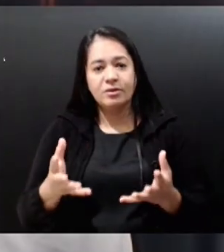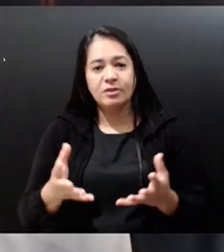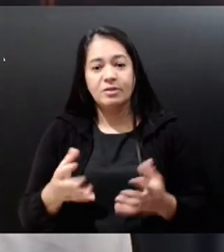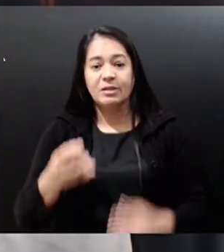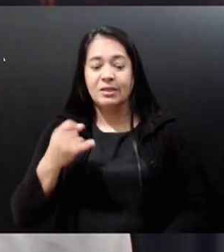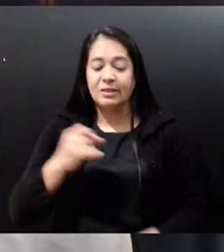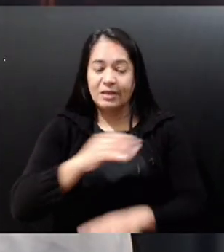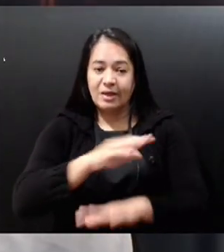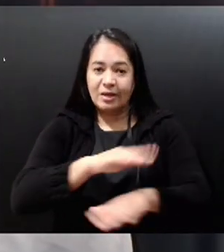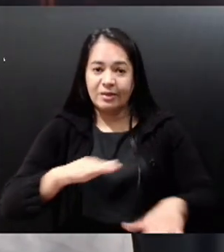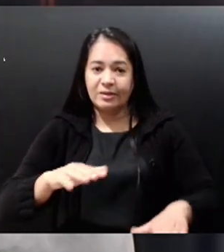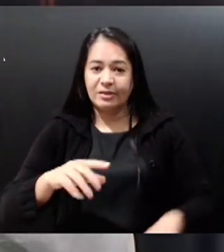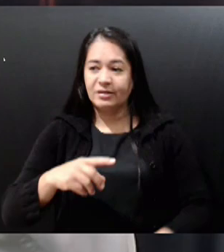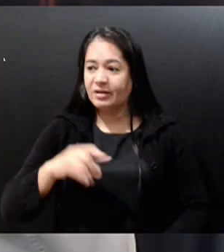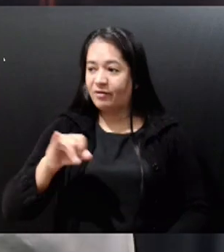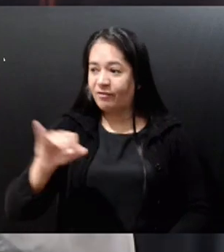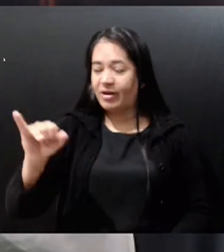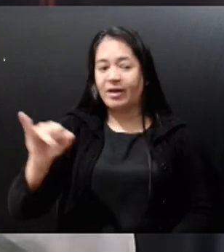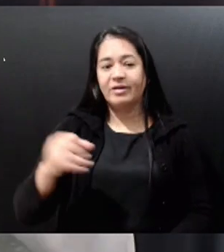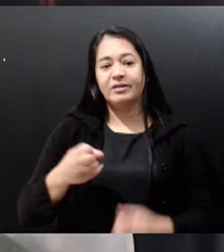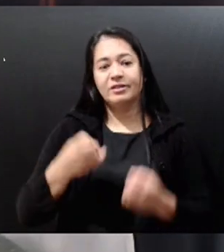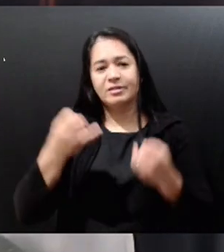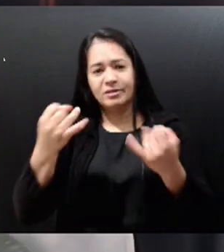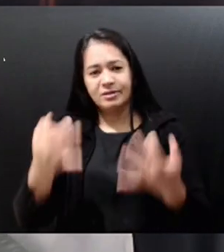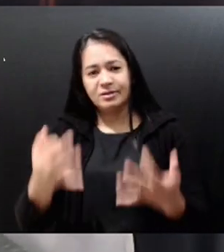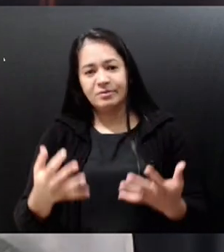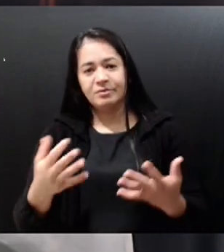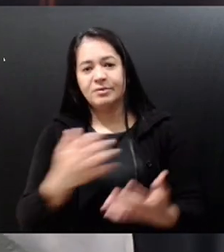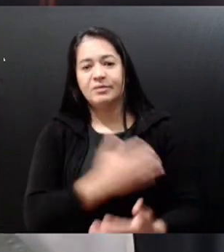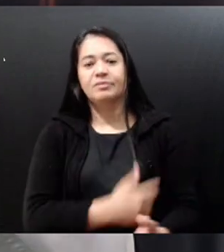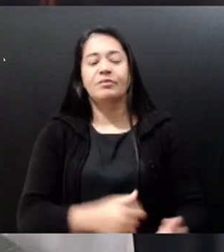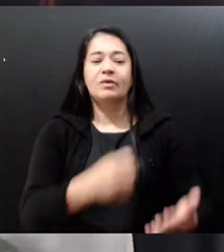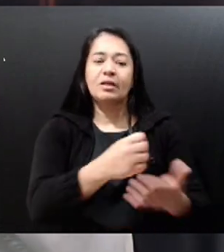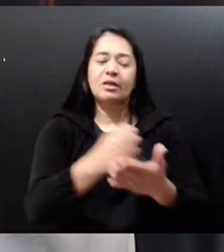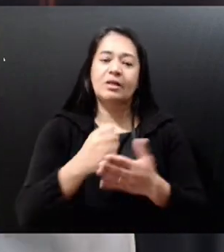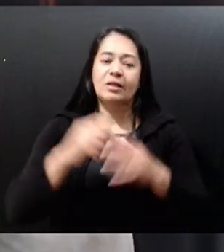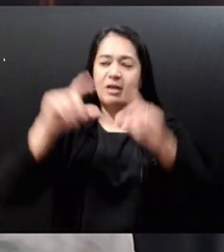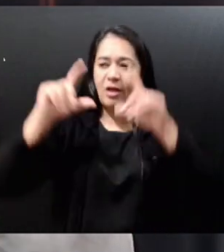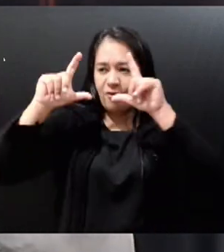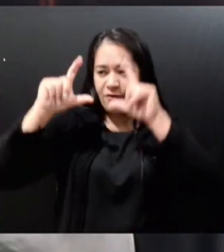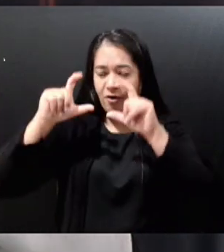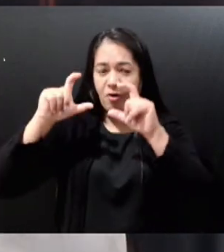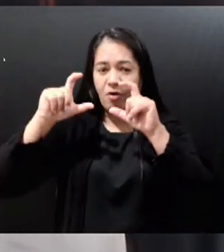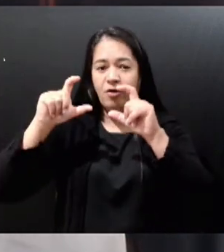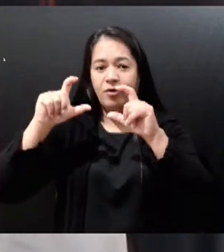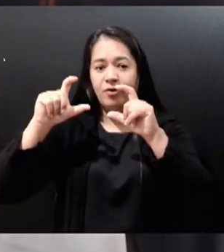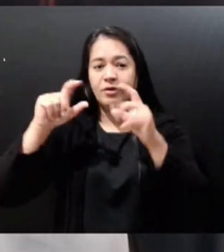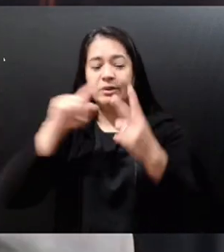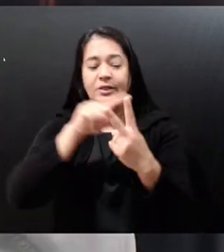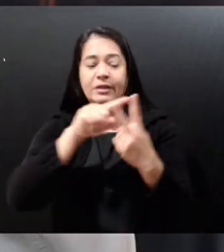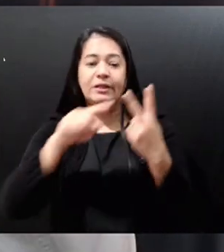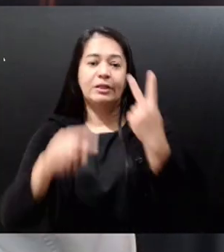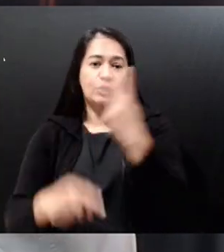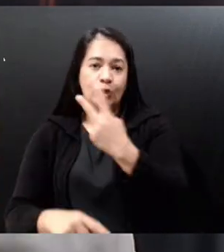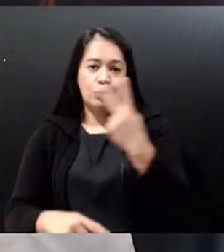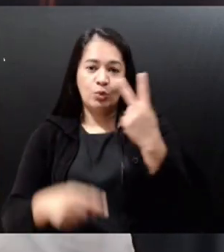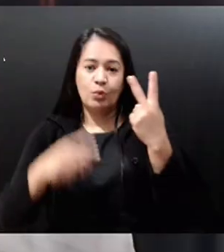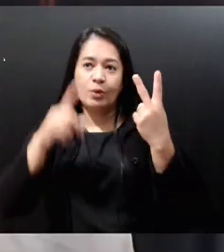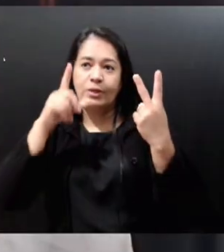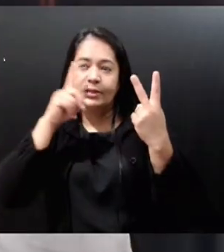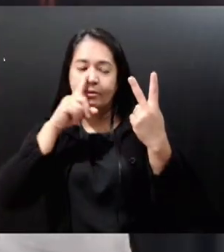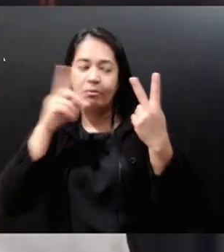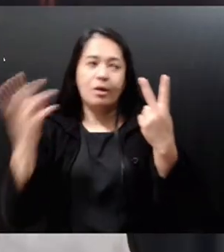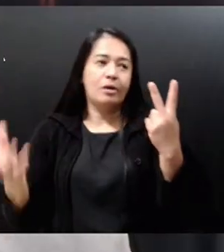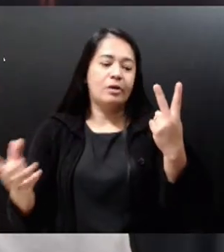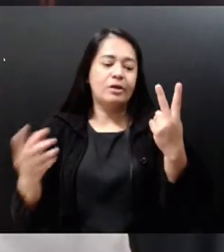ela conta, e ela traz a foto, vamos dizer assim, das duas mães e ela